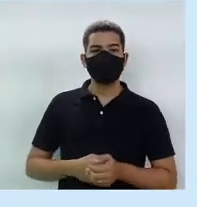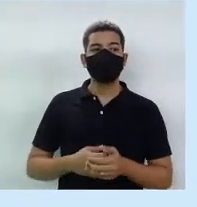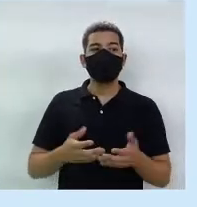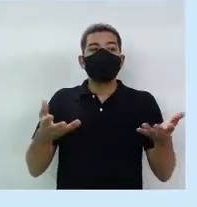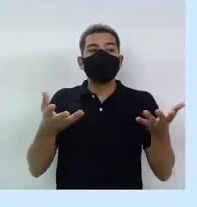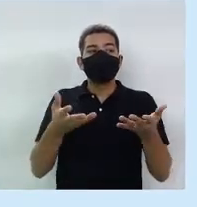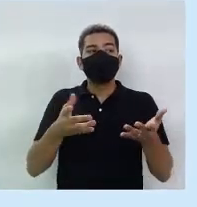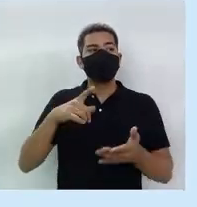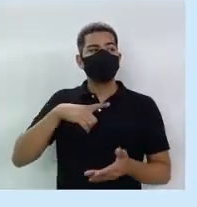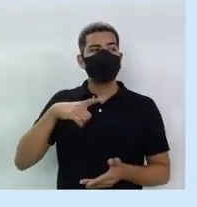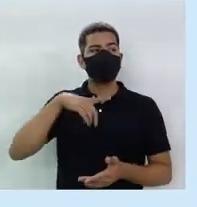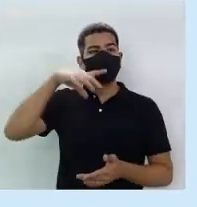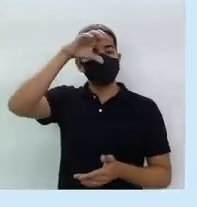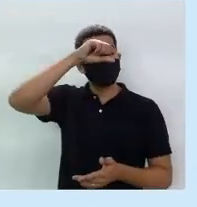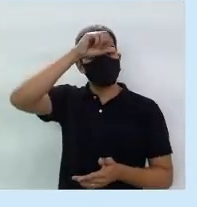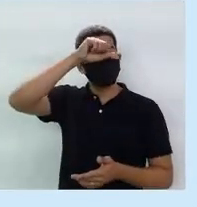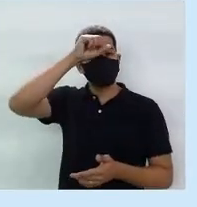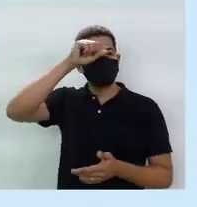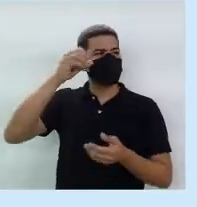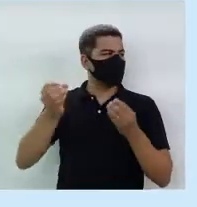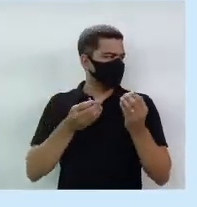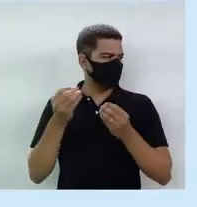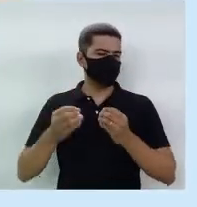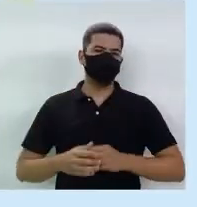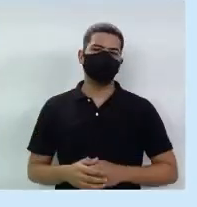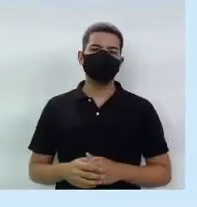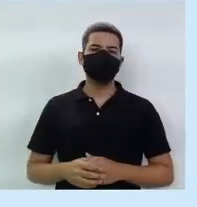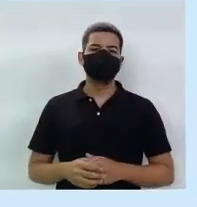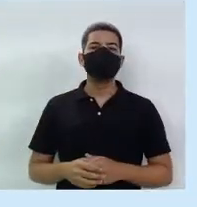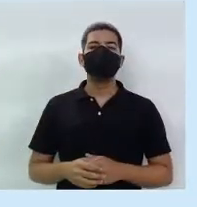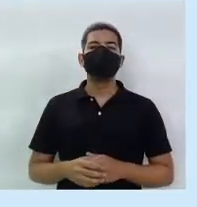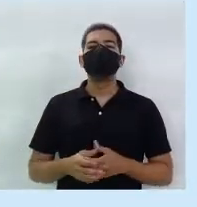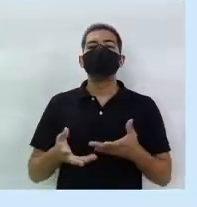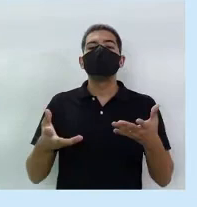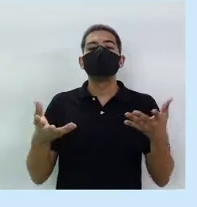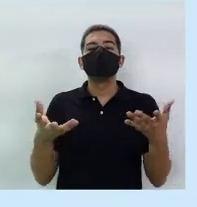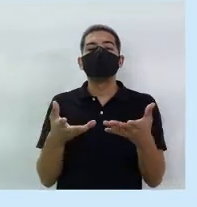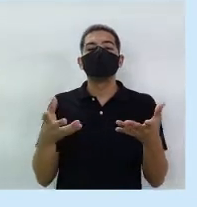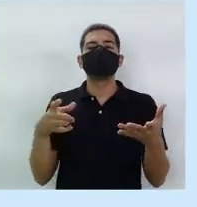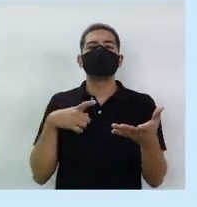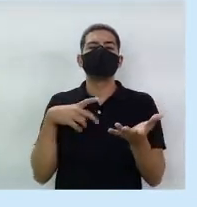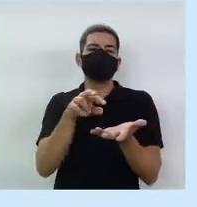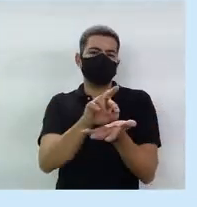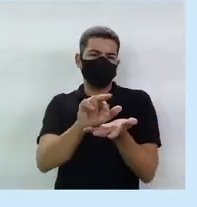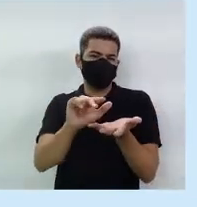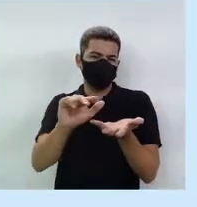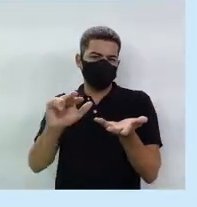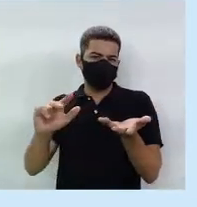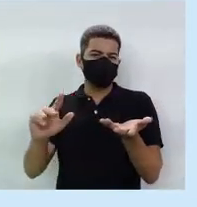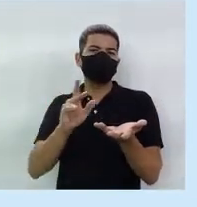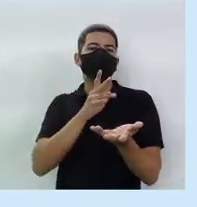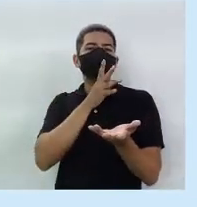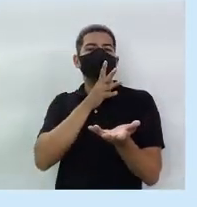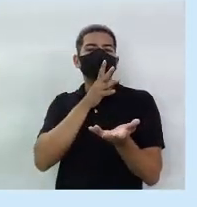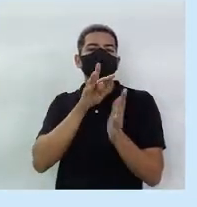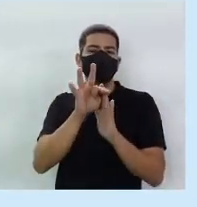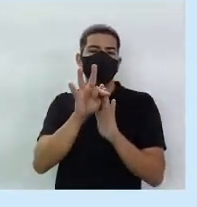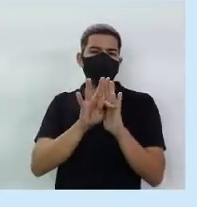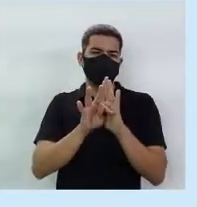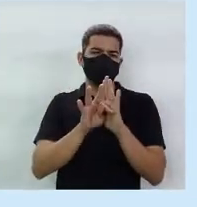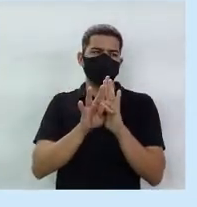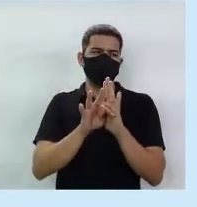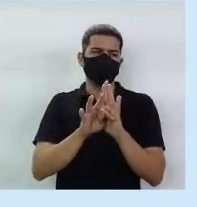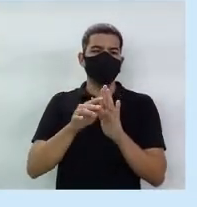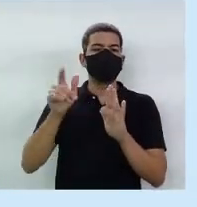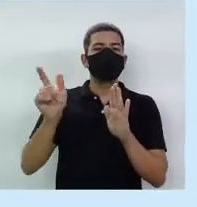uma ideia que está aí, não entendo? Então nós temos o quê? Diversas formas de conhecer o quê? O texto.